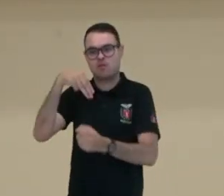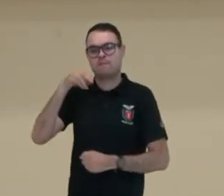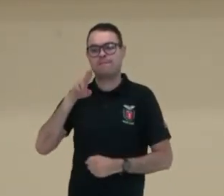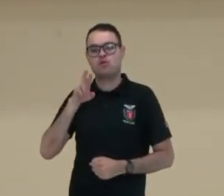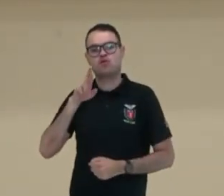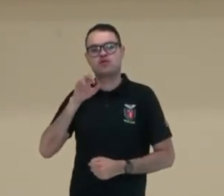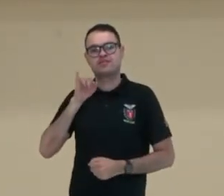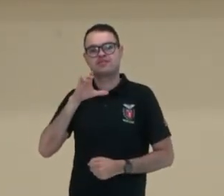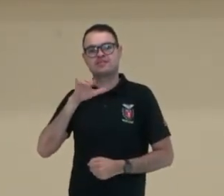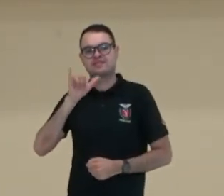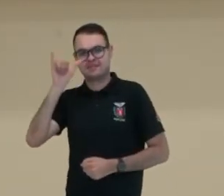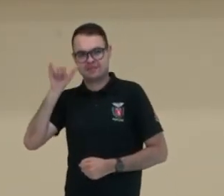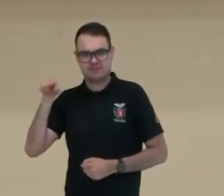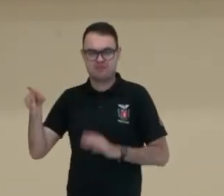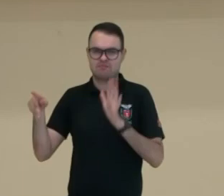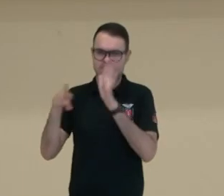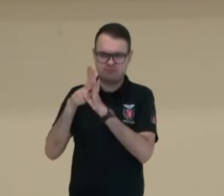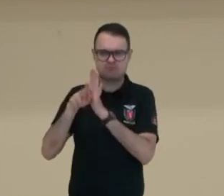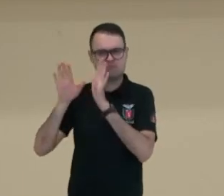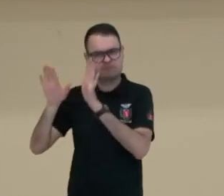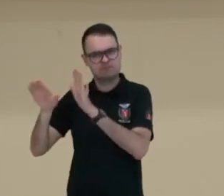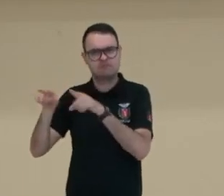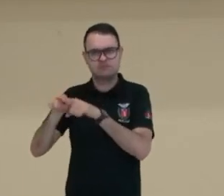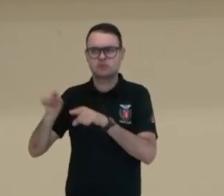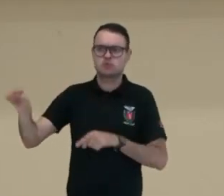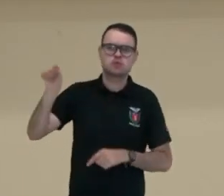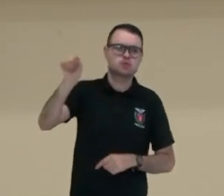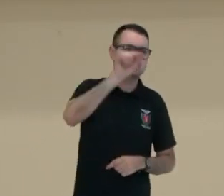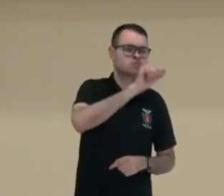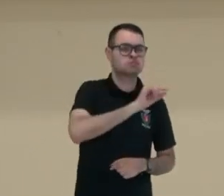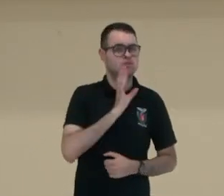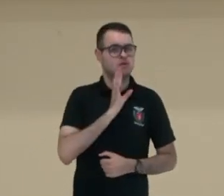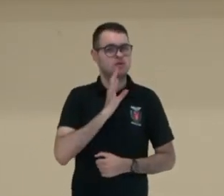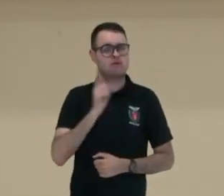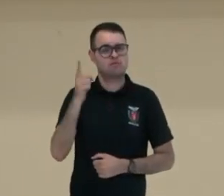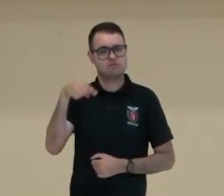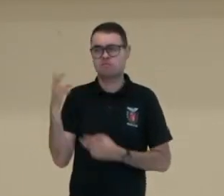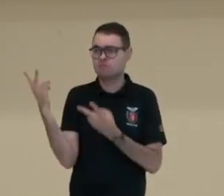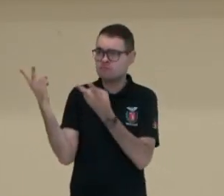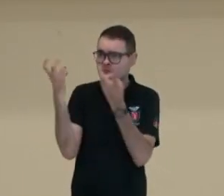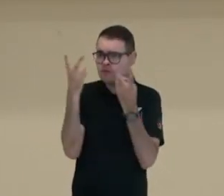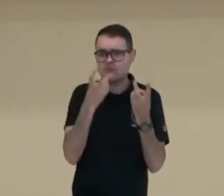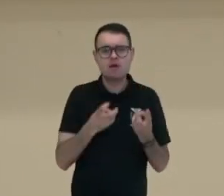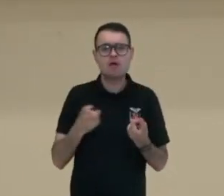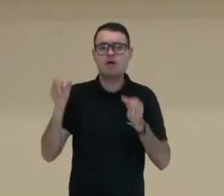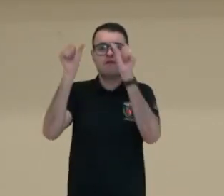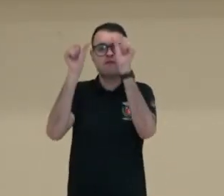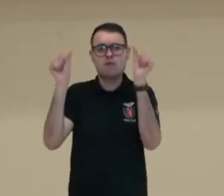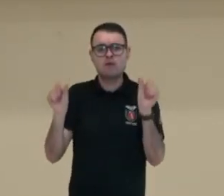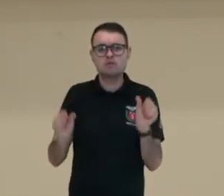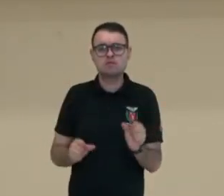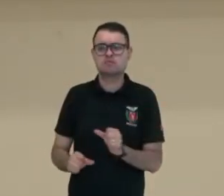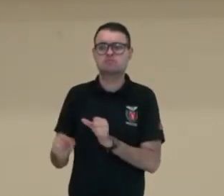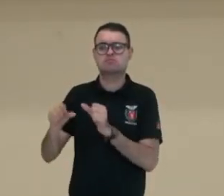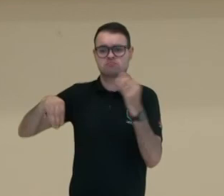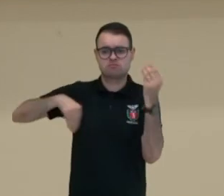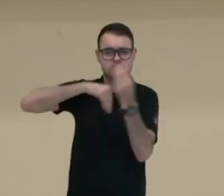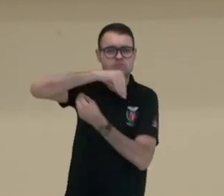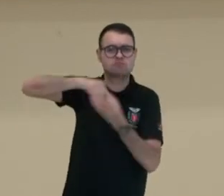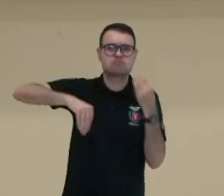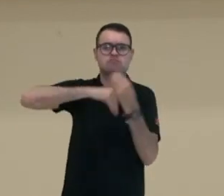que interessante. Então, assim, bacana vocês observarem, inclusive, a formação e o destaque dessas